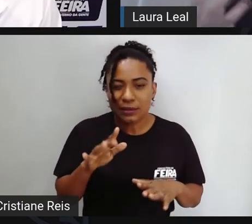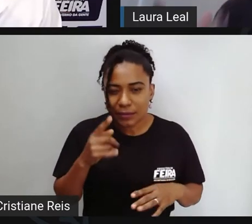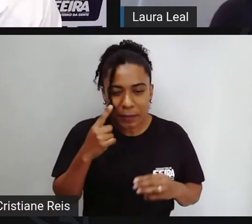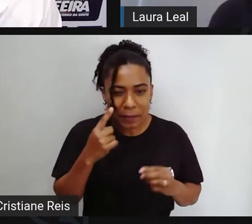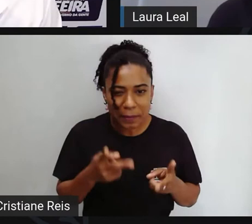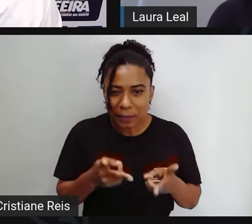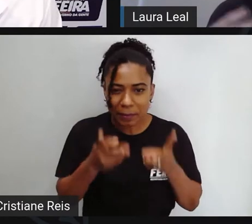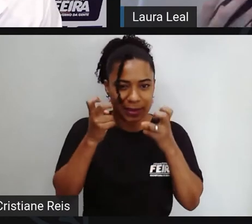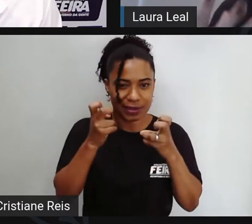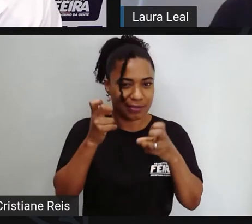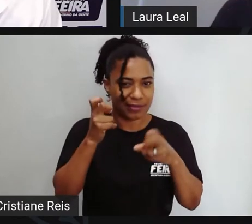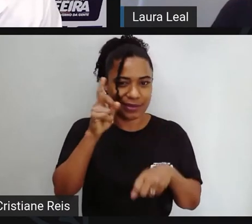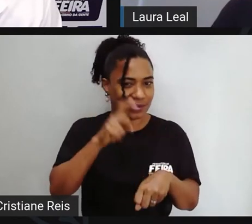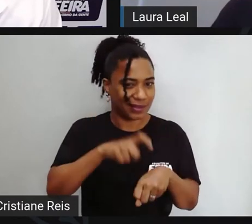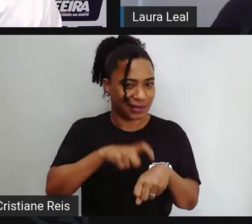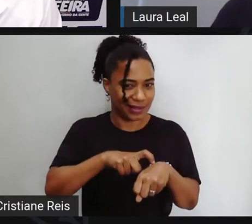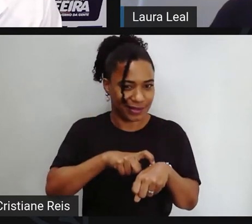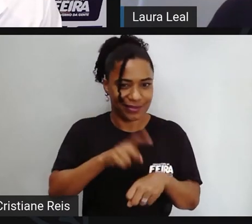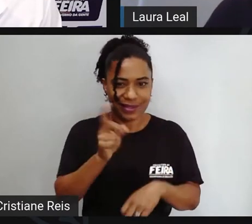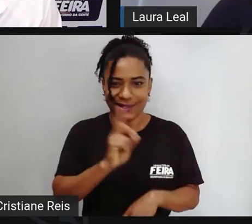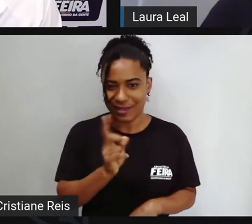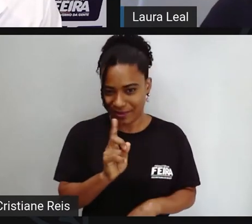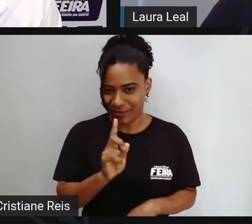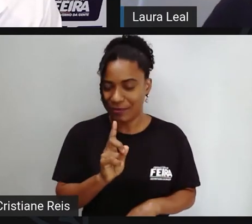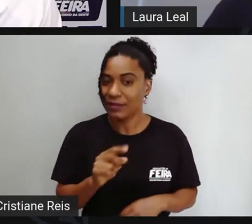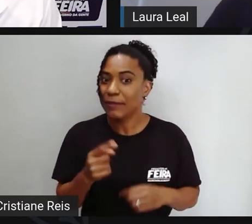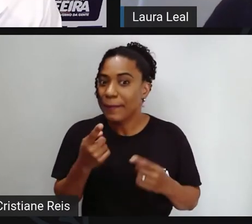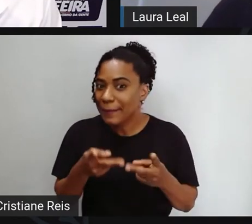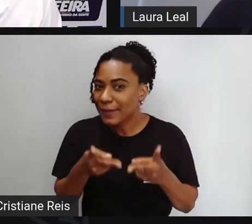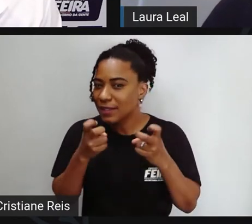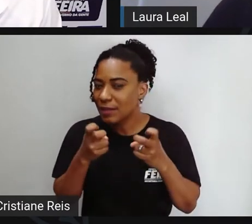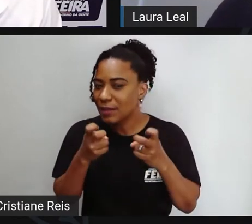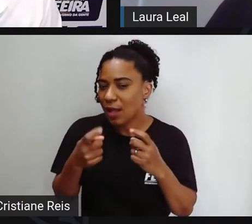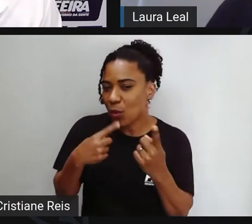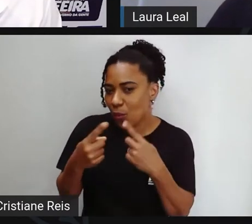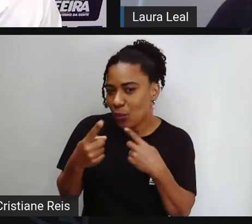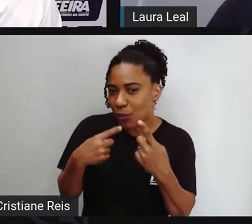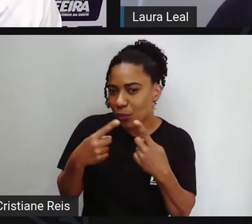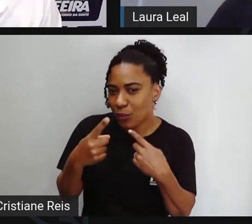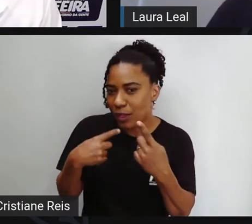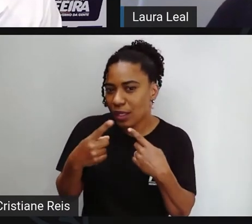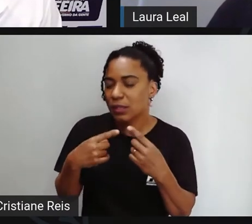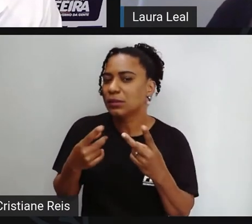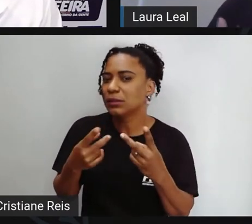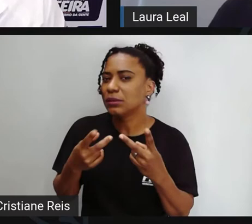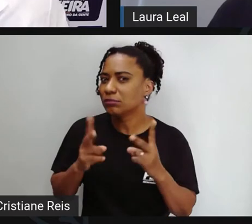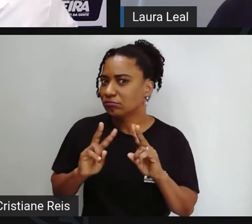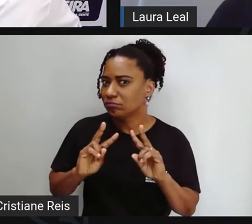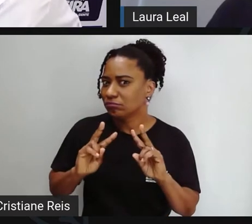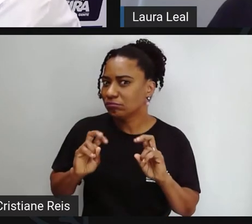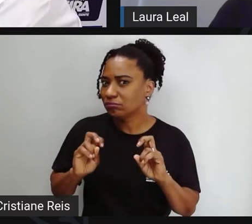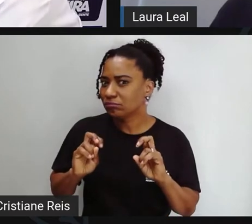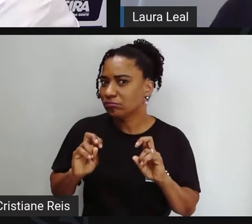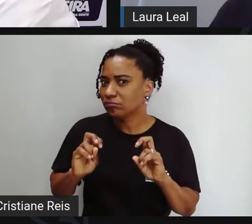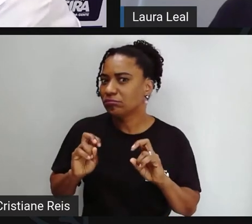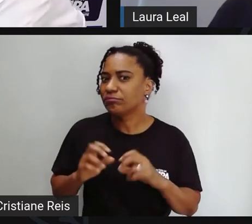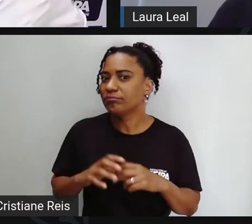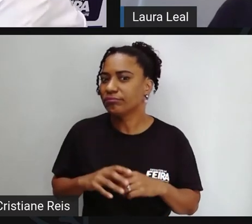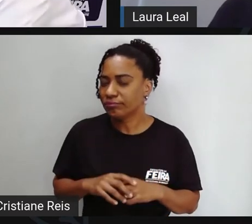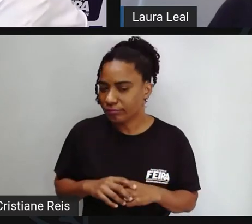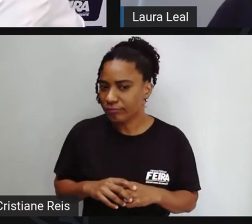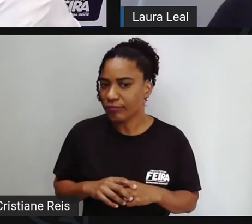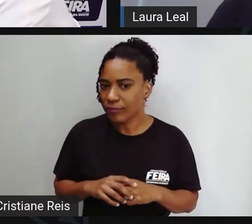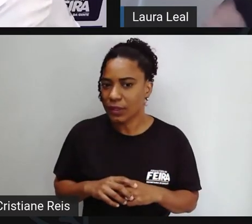detalhes, nas conversas e coisas do gênero, né? Mas eu tendo a achar que essa xenofobia vem muito